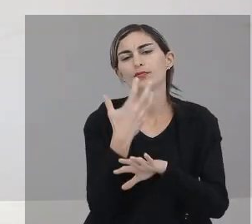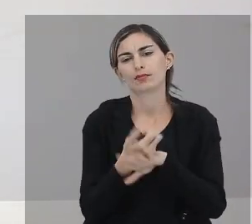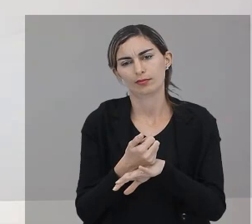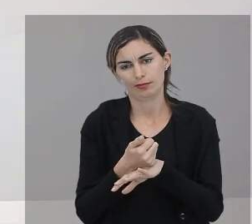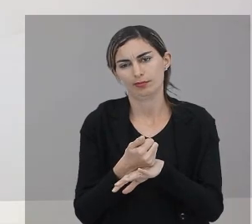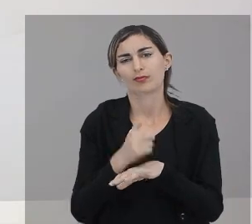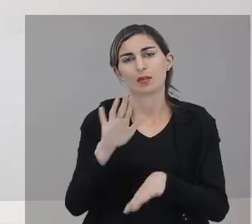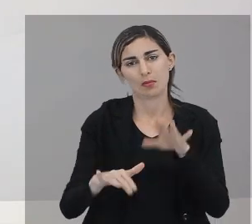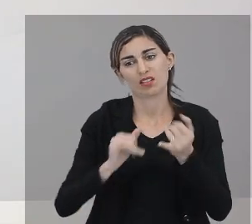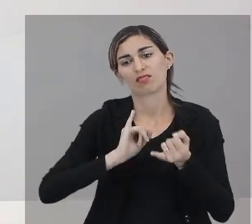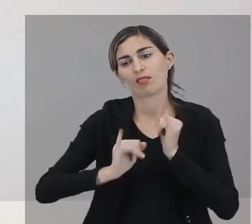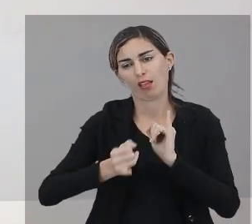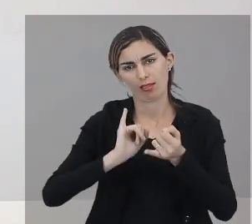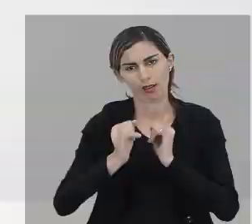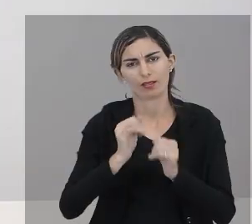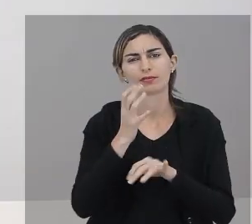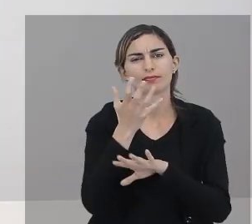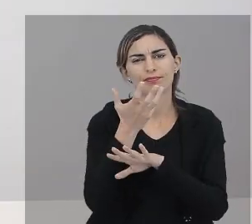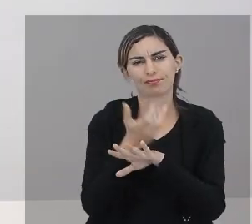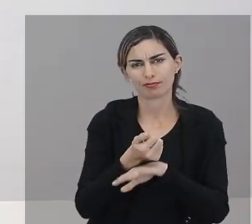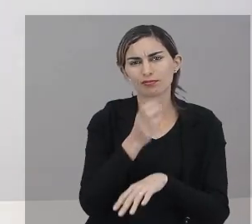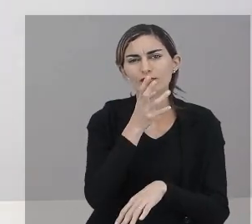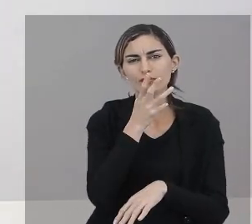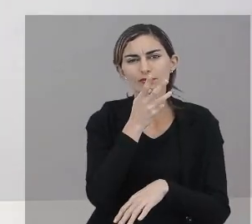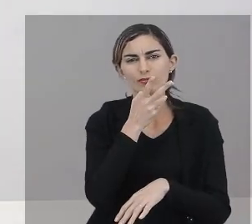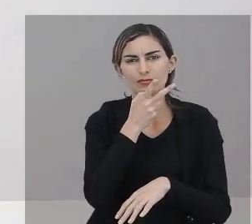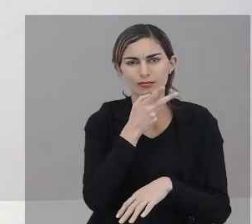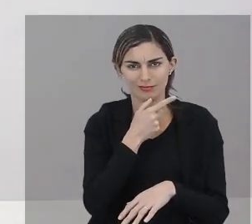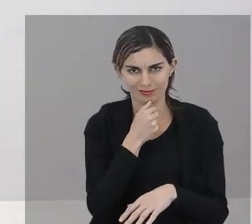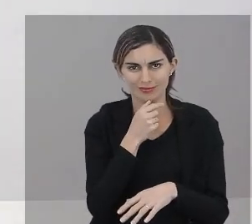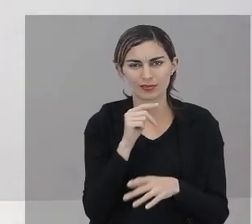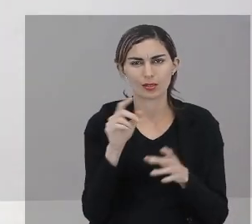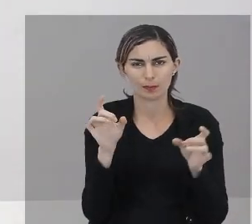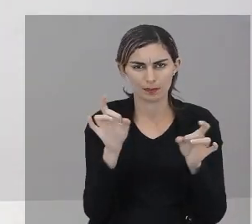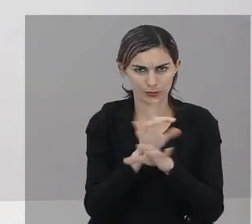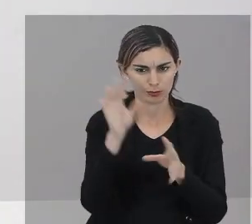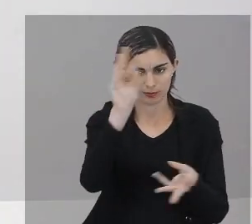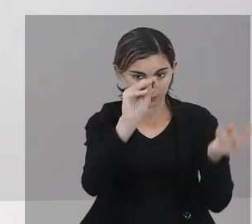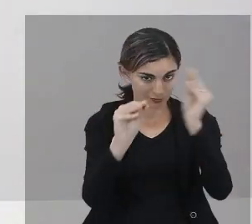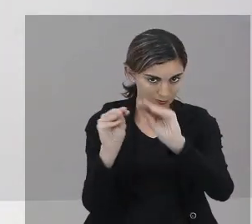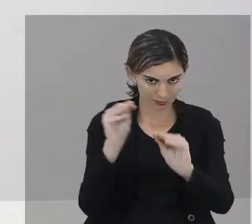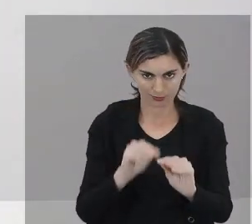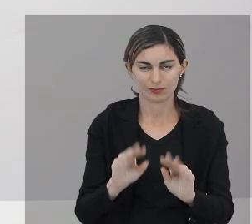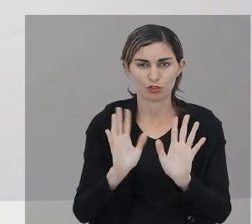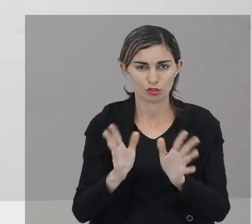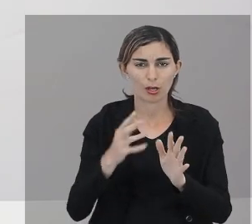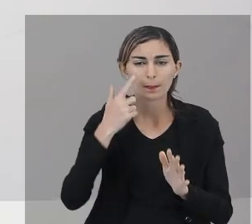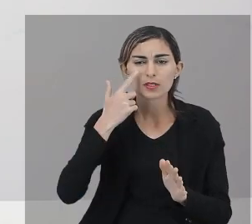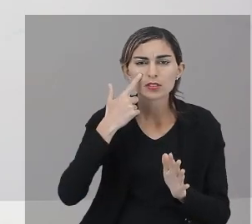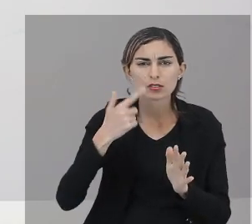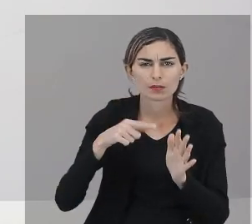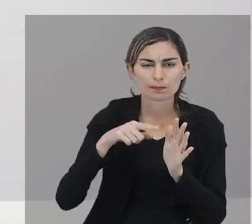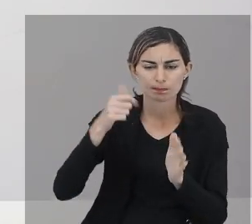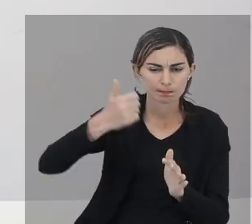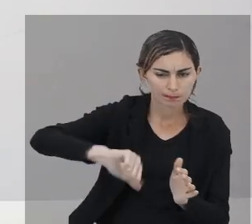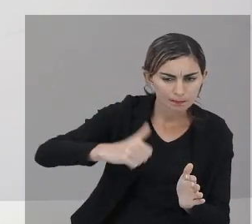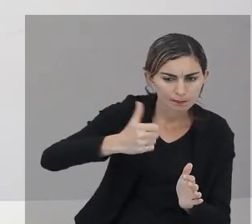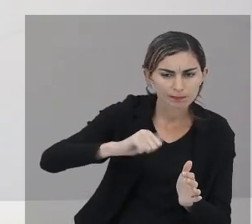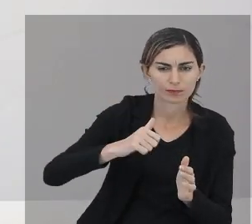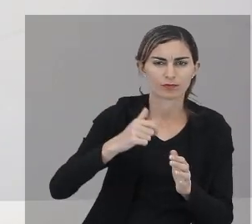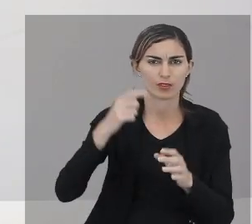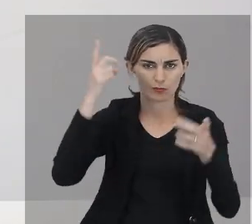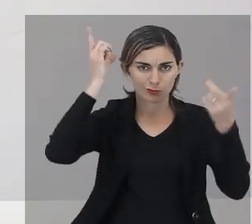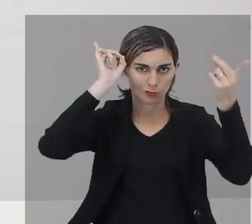principalmente dependendo da sua conexão. Uma vez que temos a IDE instalada, vamos precisar testar a